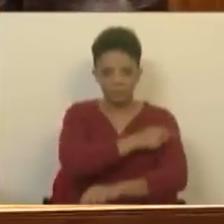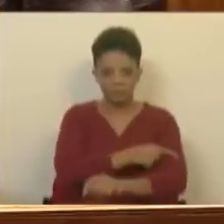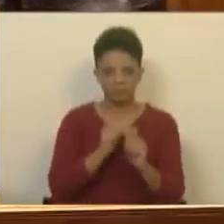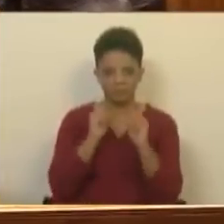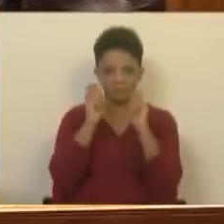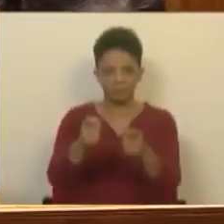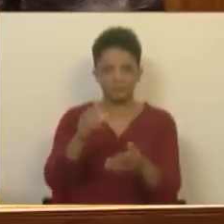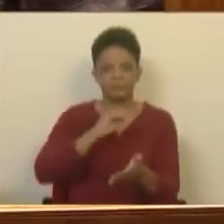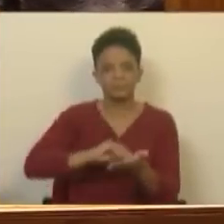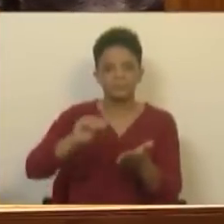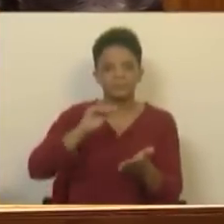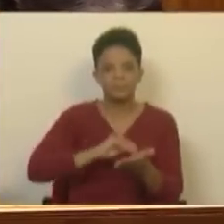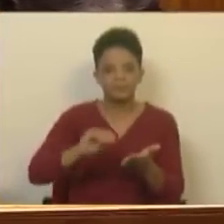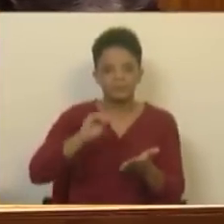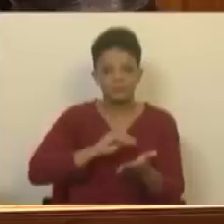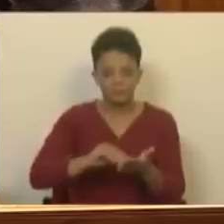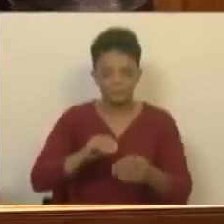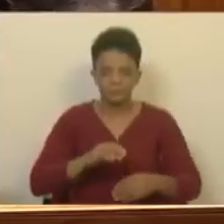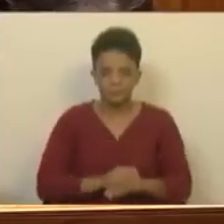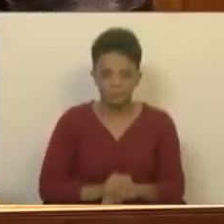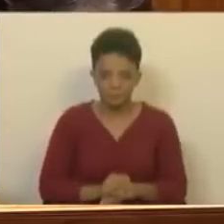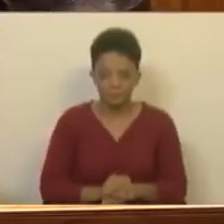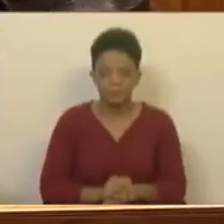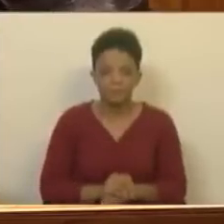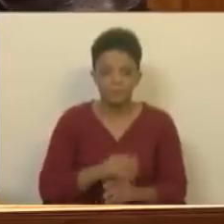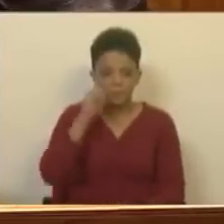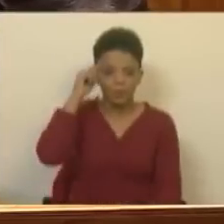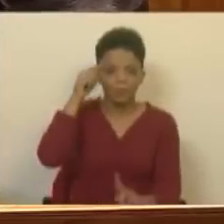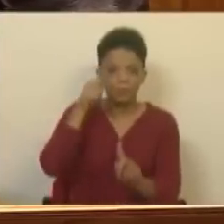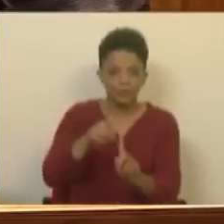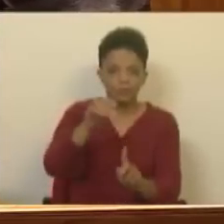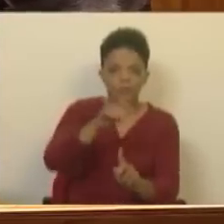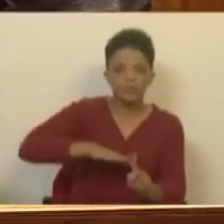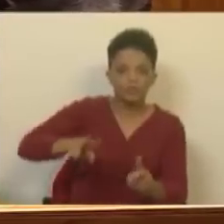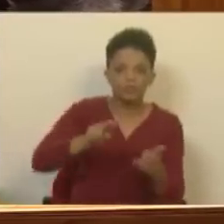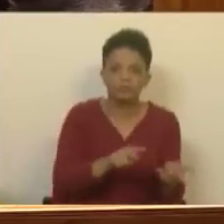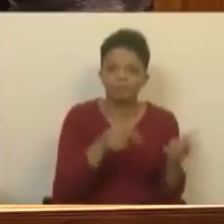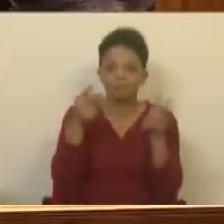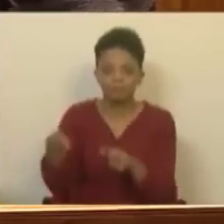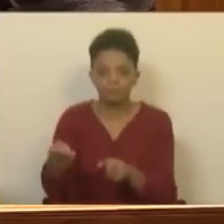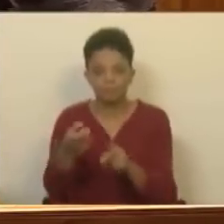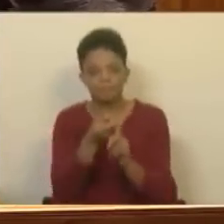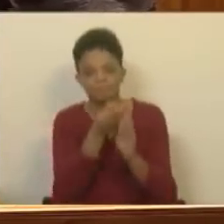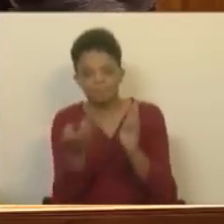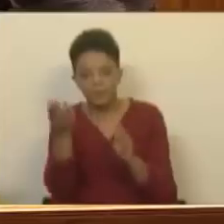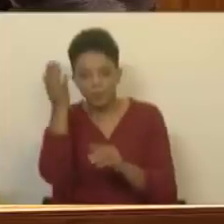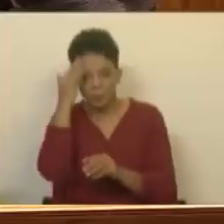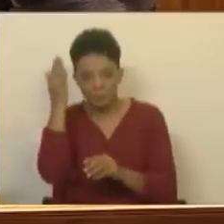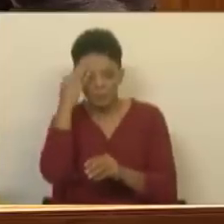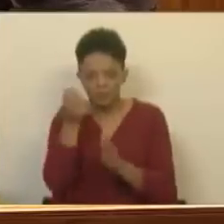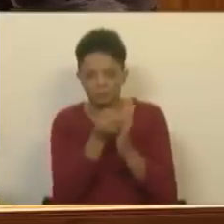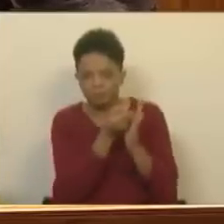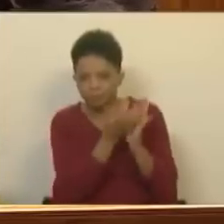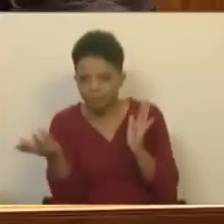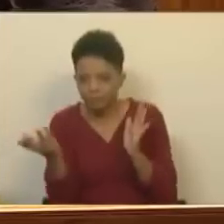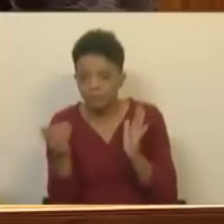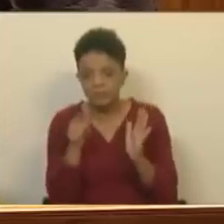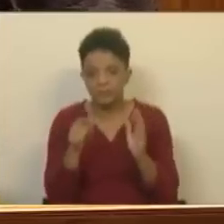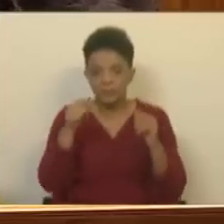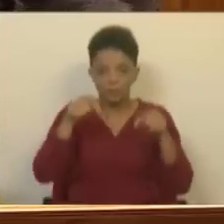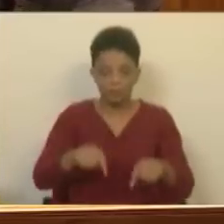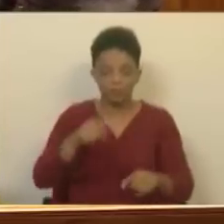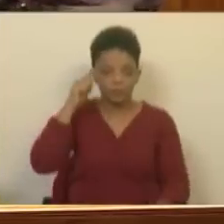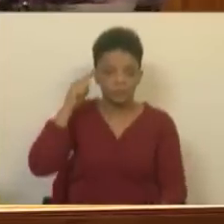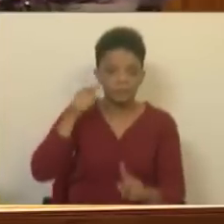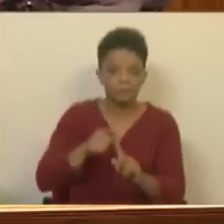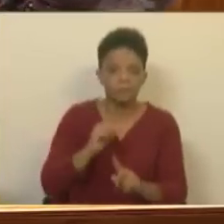e demonstrativa que Visa transferir para as regiões um conjunto de competências vastas que estão hoje